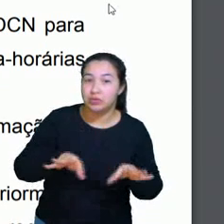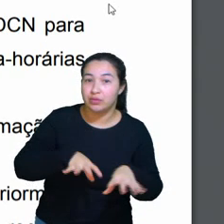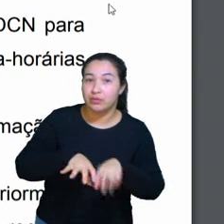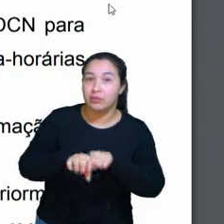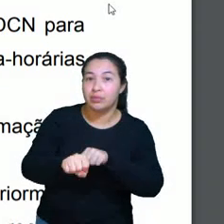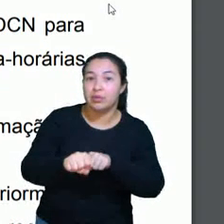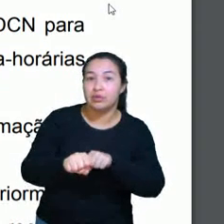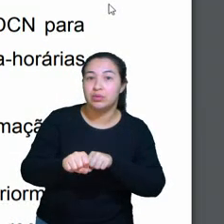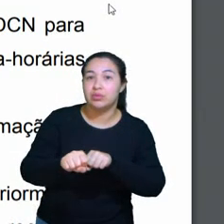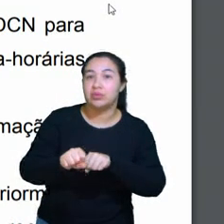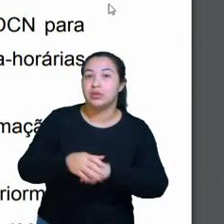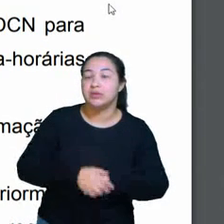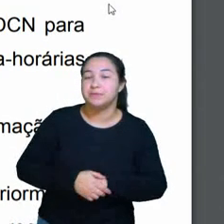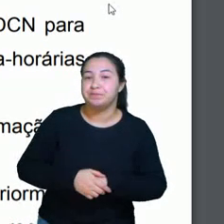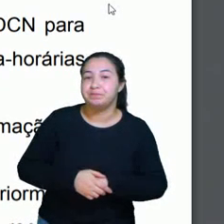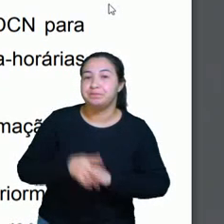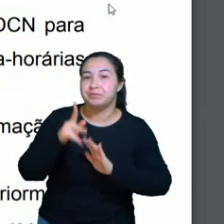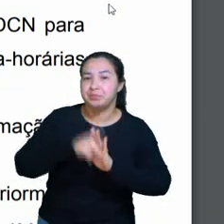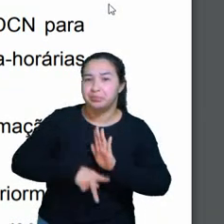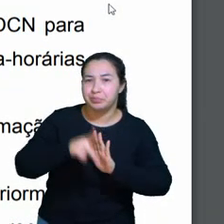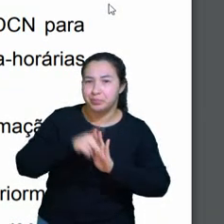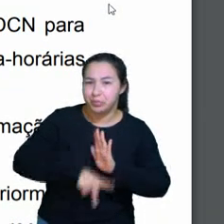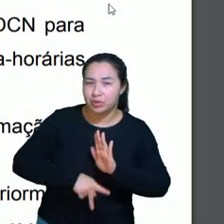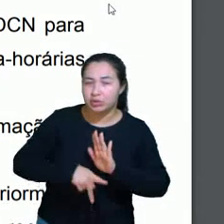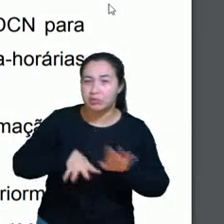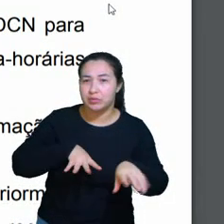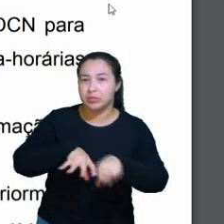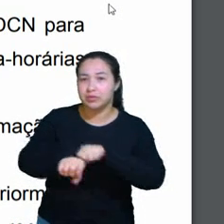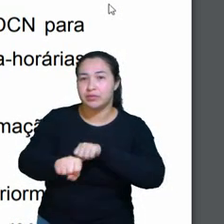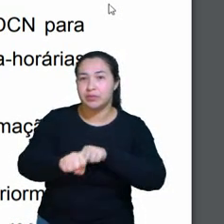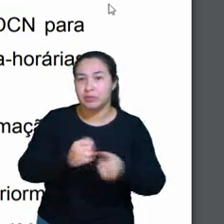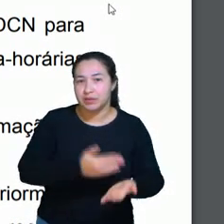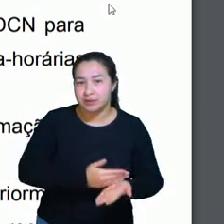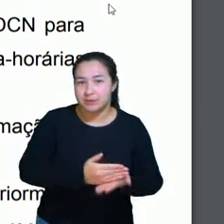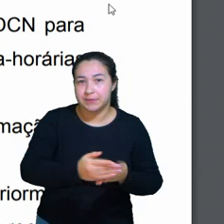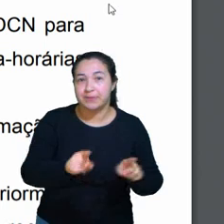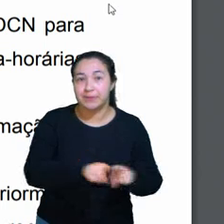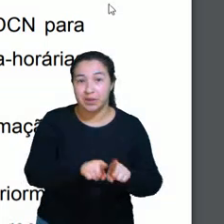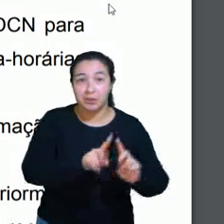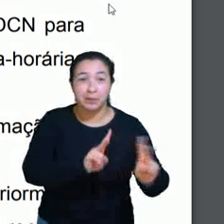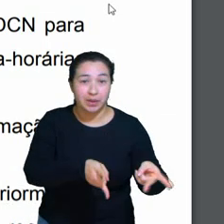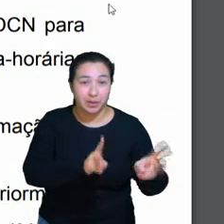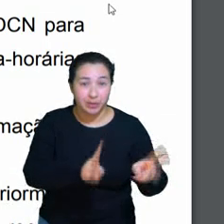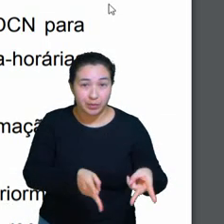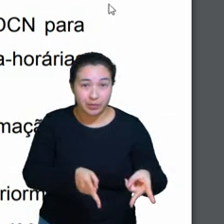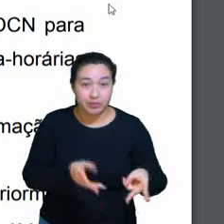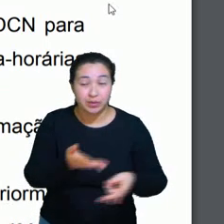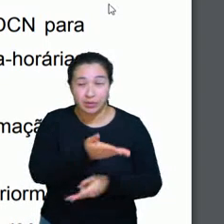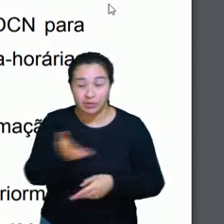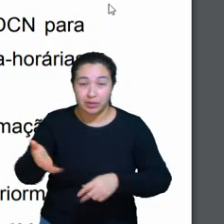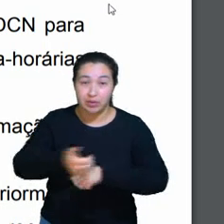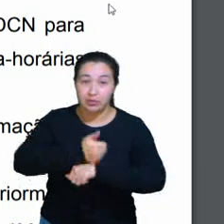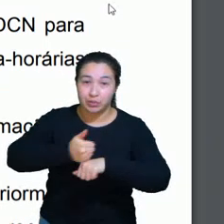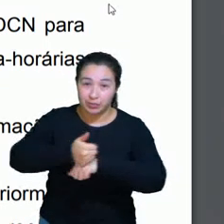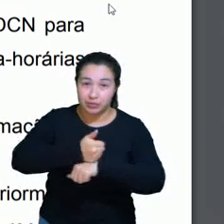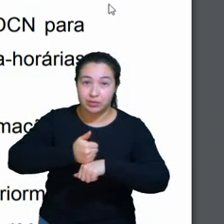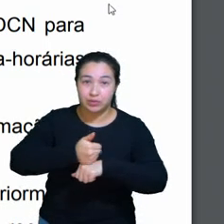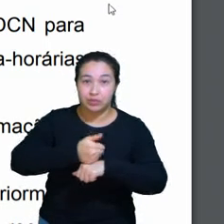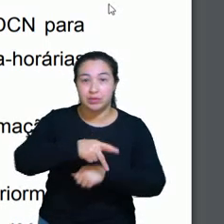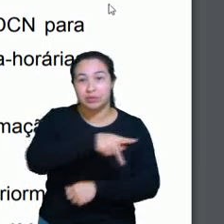formadoras na consecução de programas de Formação Inicial e continuada para os profissionais do magistério da Educação